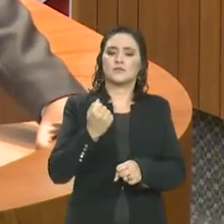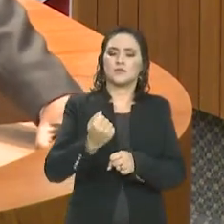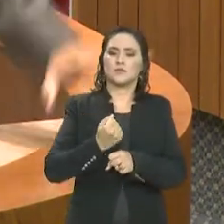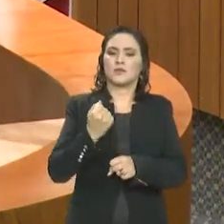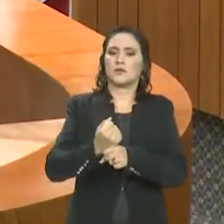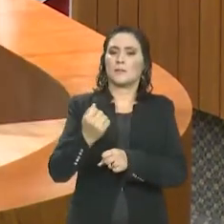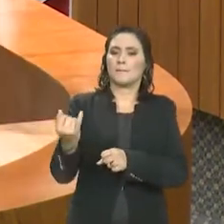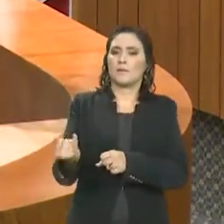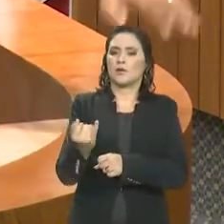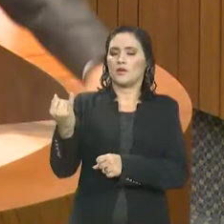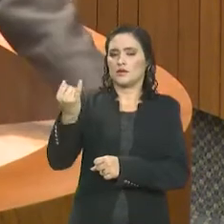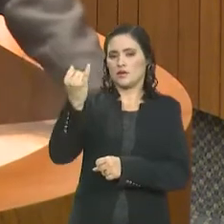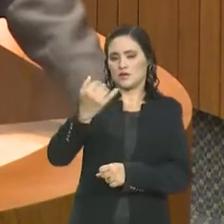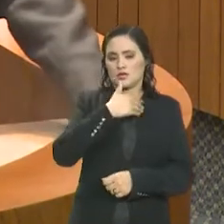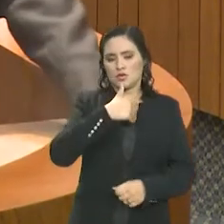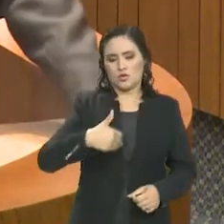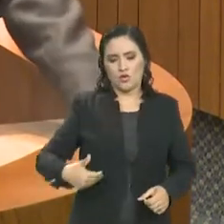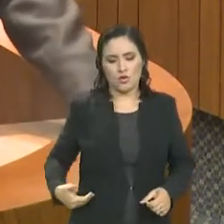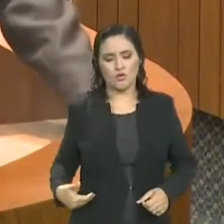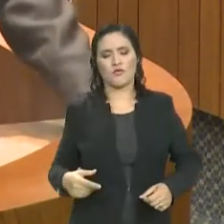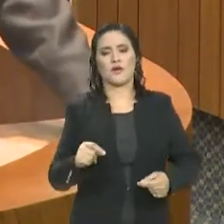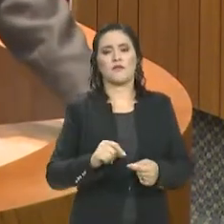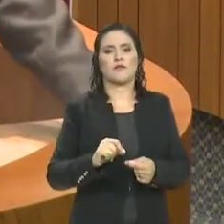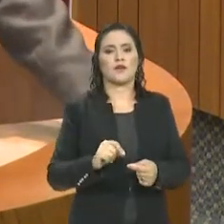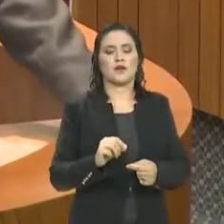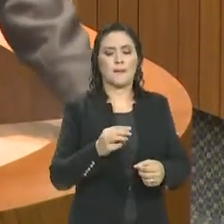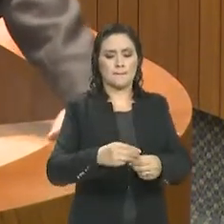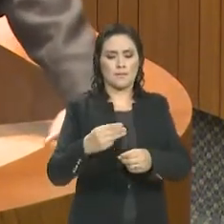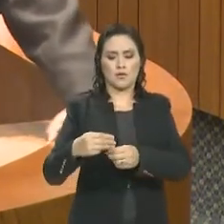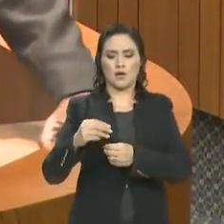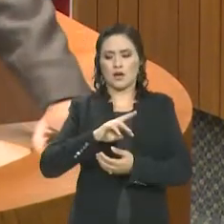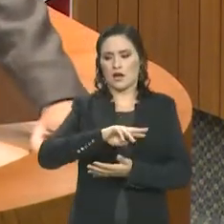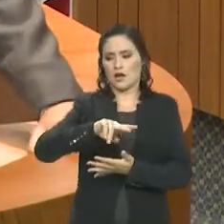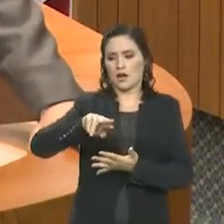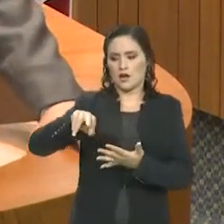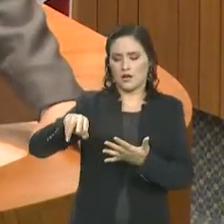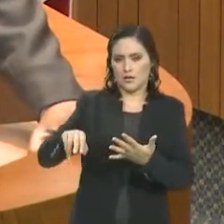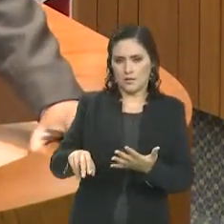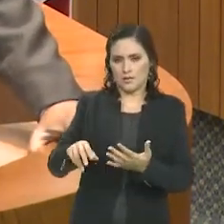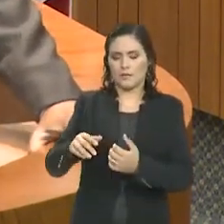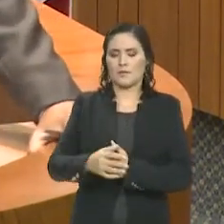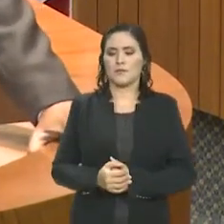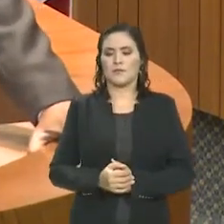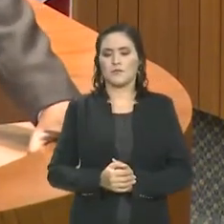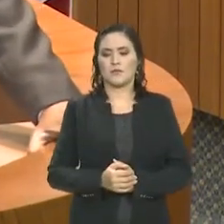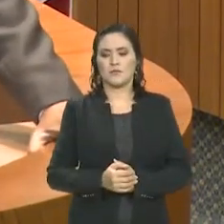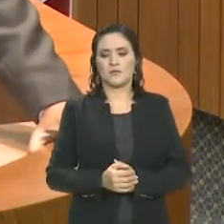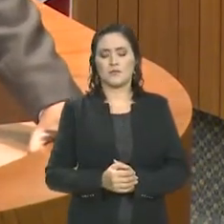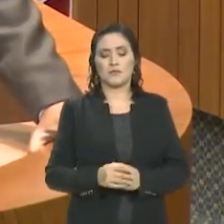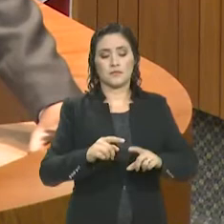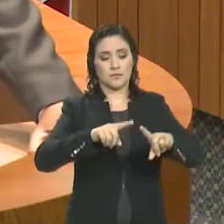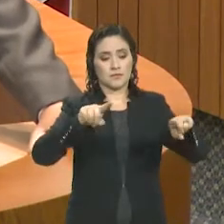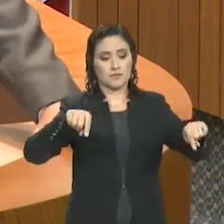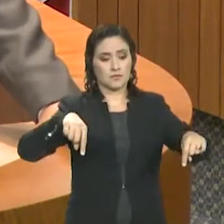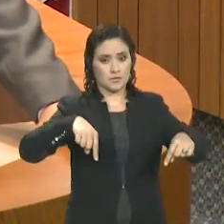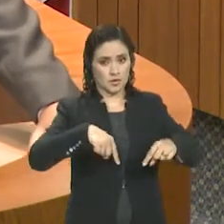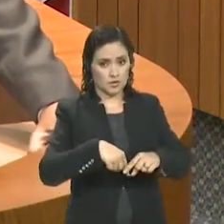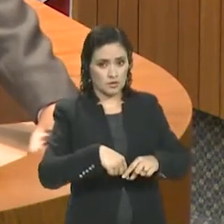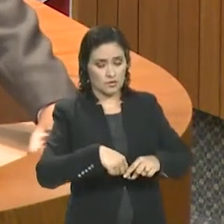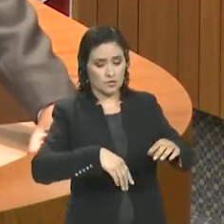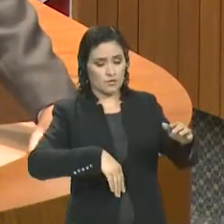tocantina. Foram várias entregas. Areninha é um campo de futebol, society, com grama